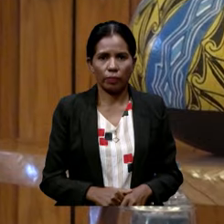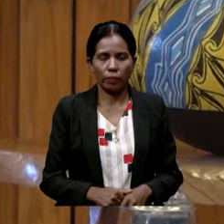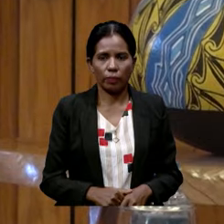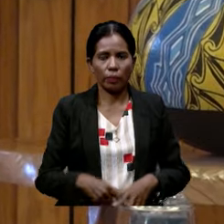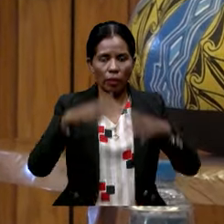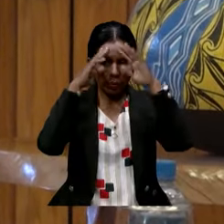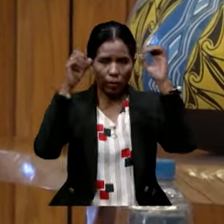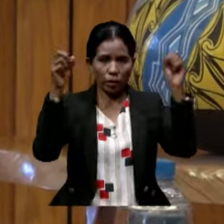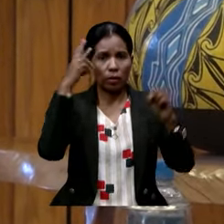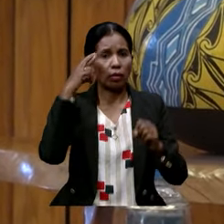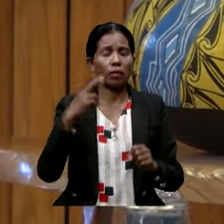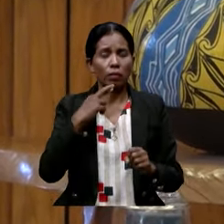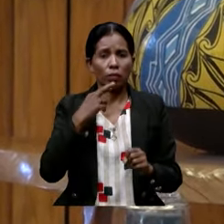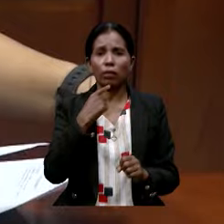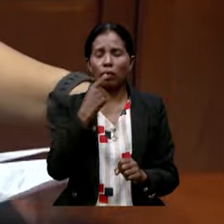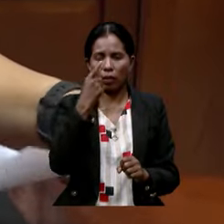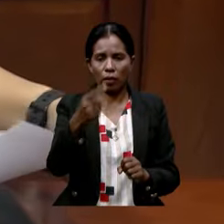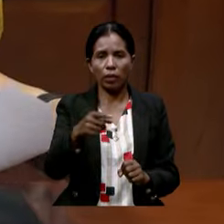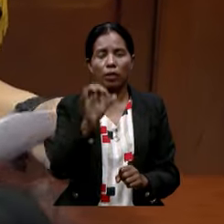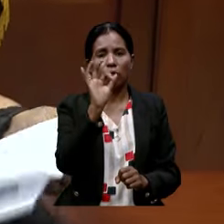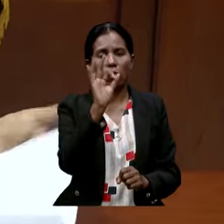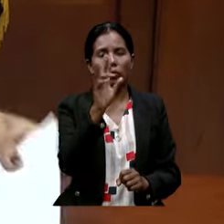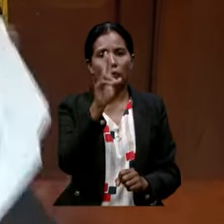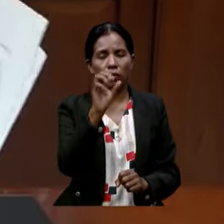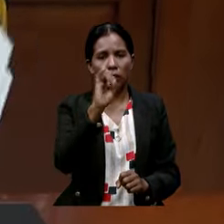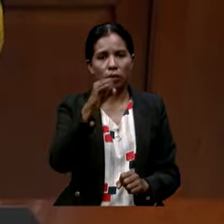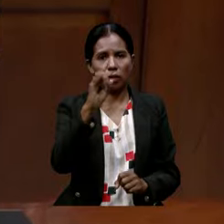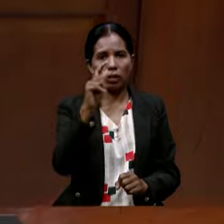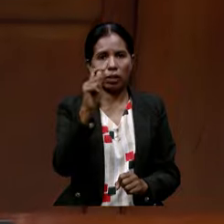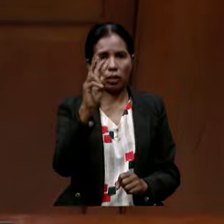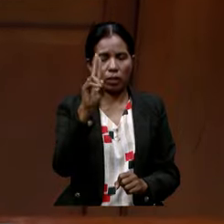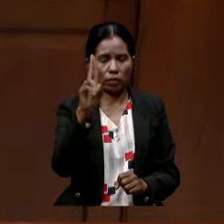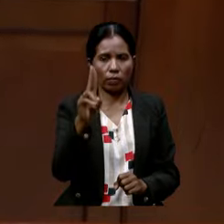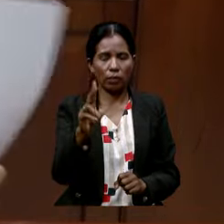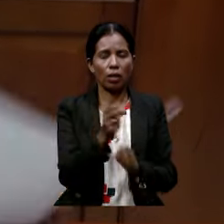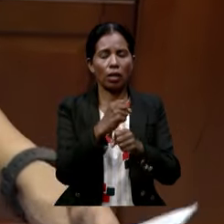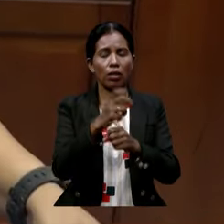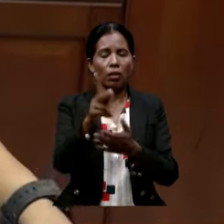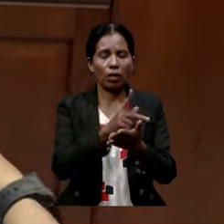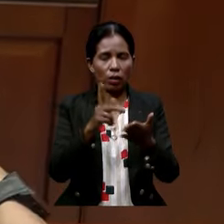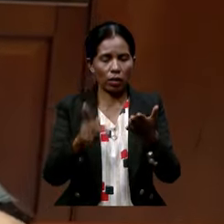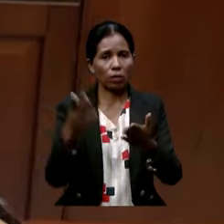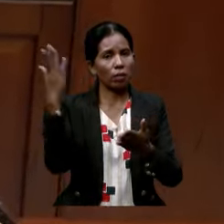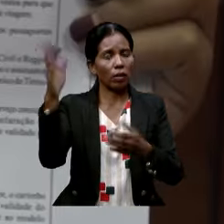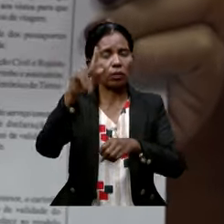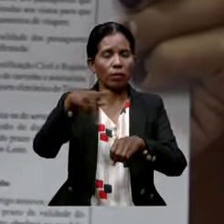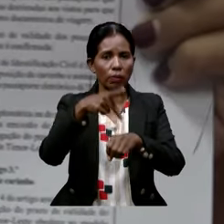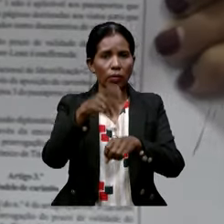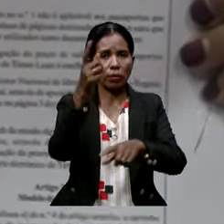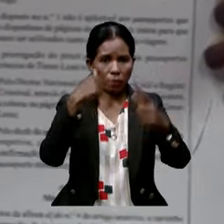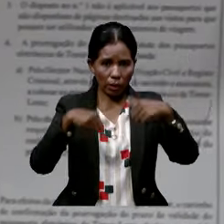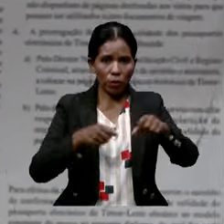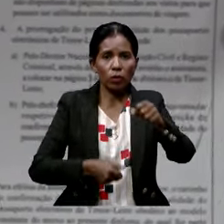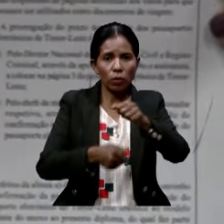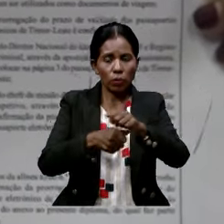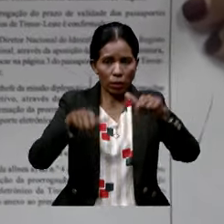Presidente da República, Jeram Jorta Hateten, fugitivo Arnolfo Teves, nebe comete crime assassinato em Filipina, onde mais subar em Timor-Leste,